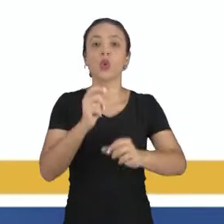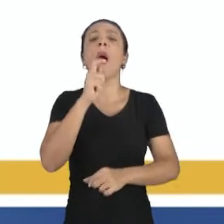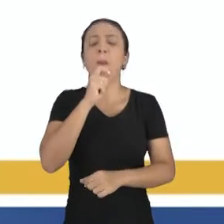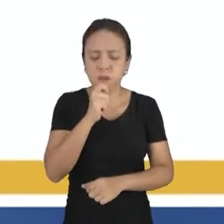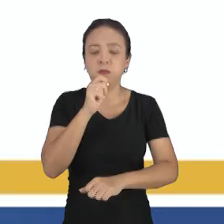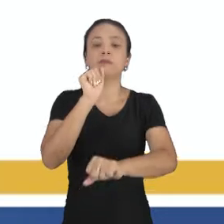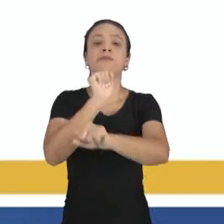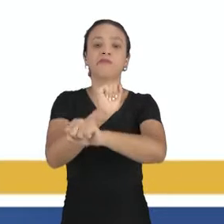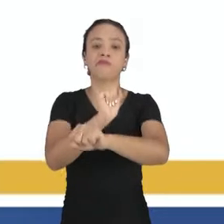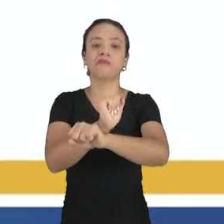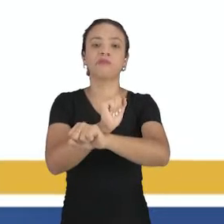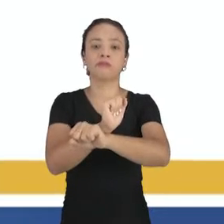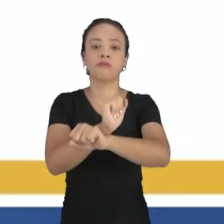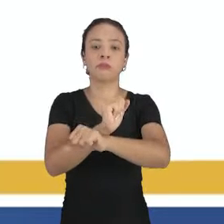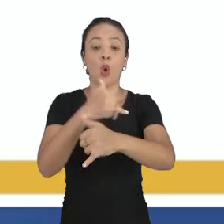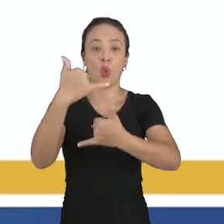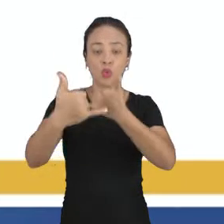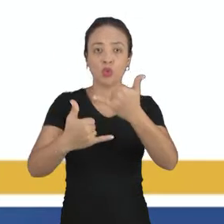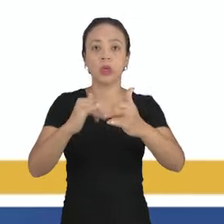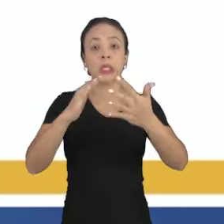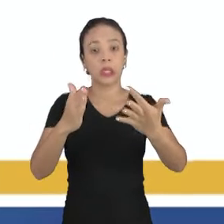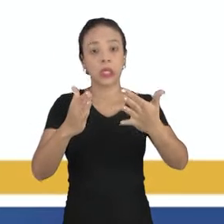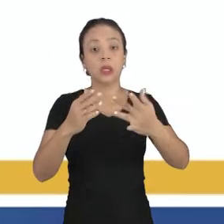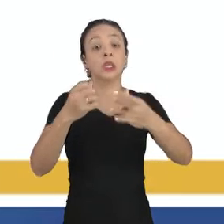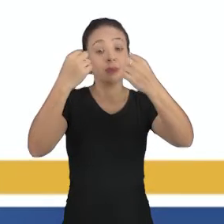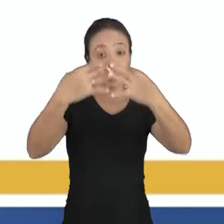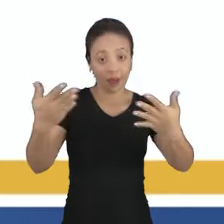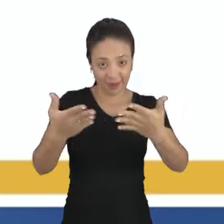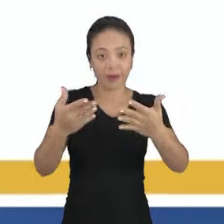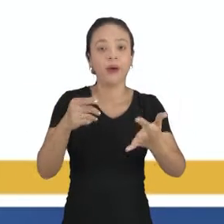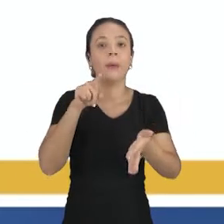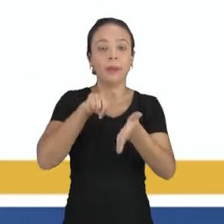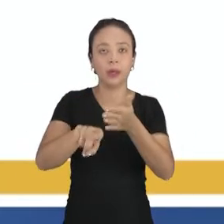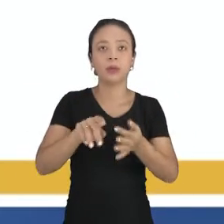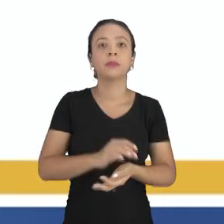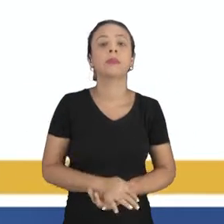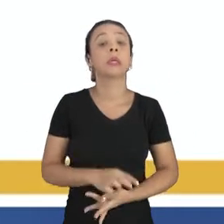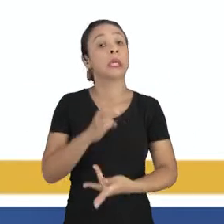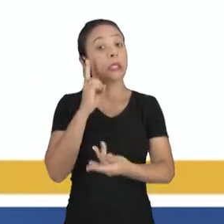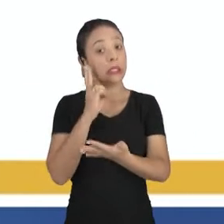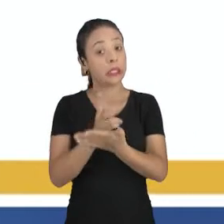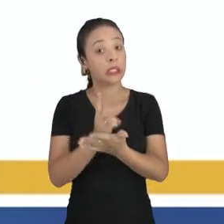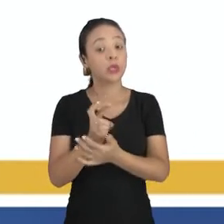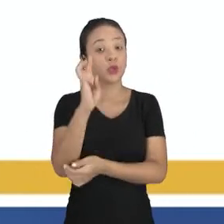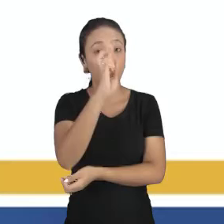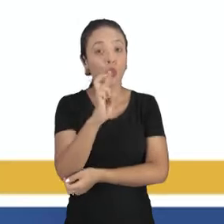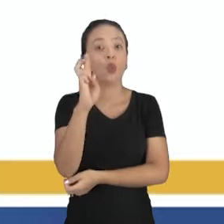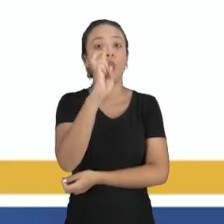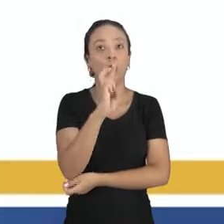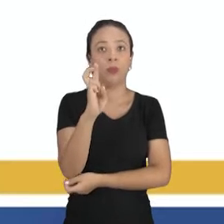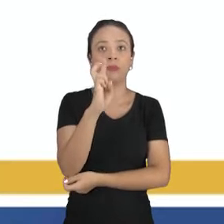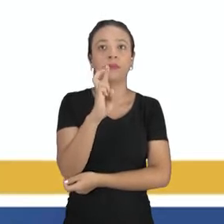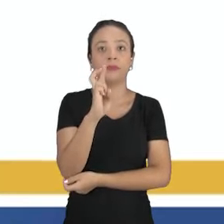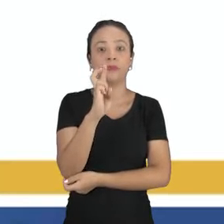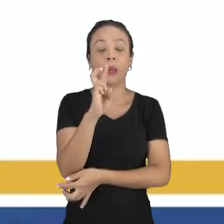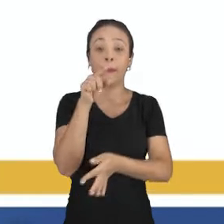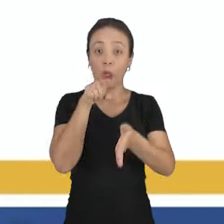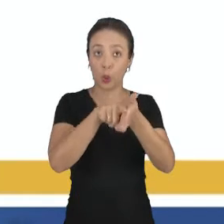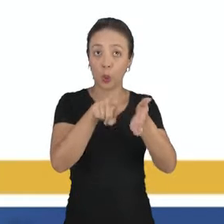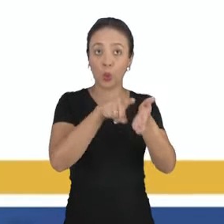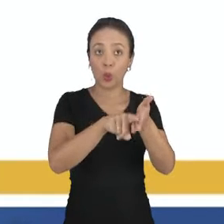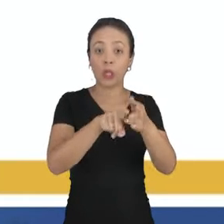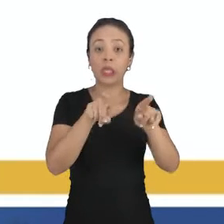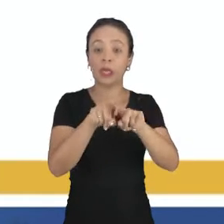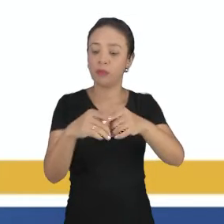nesse nesse intervalo aí é o que nós vamos falar da questão então sempre observem é a questão